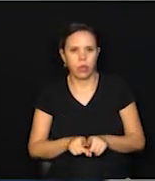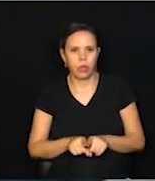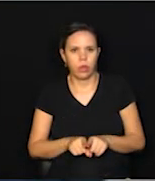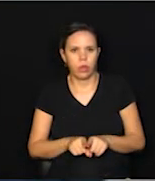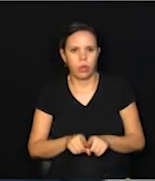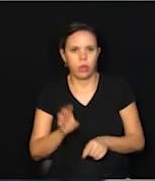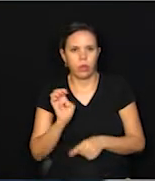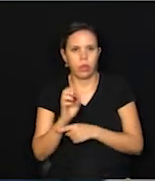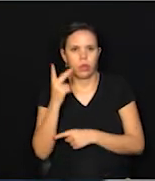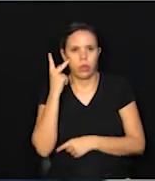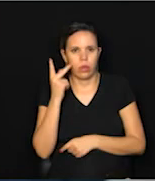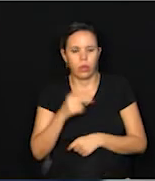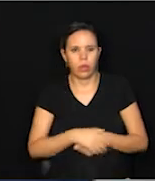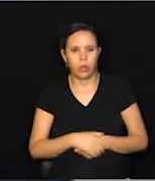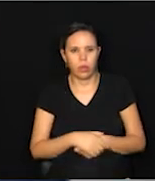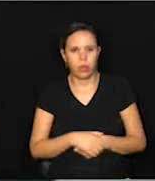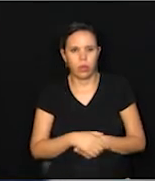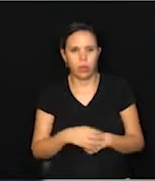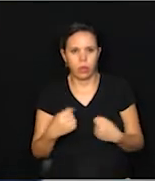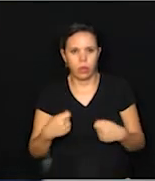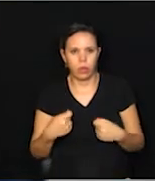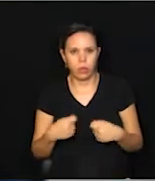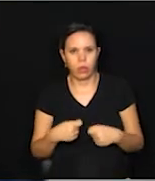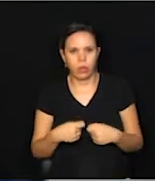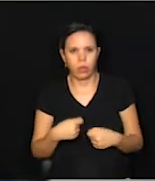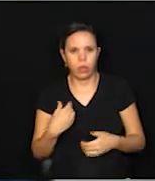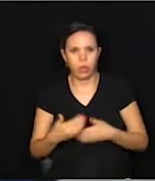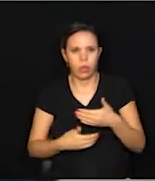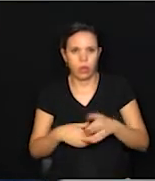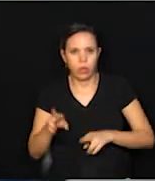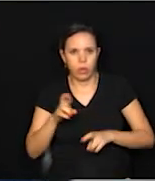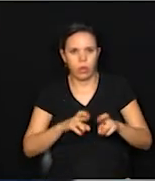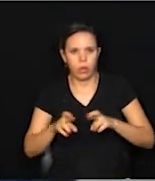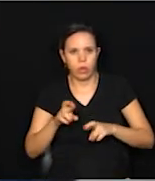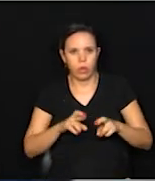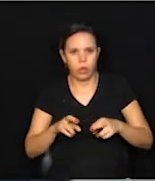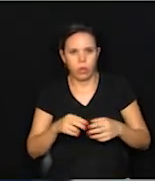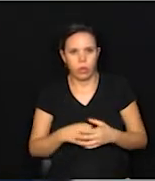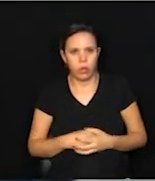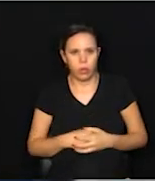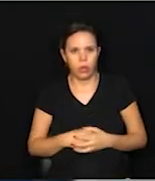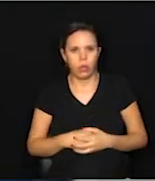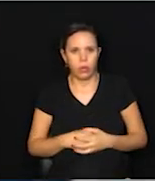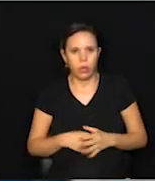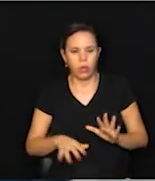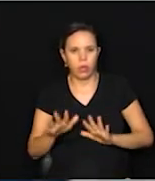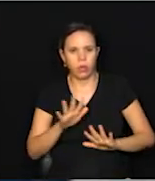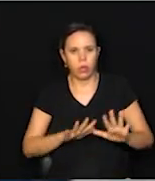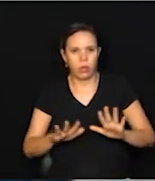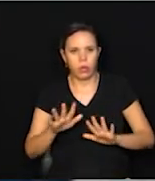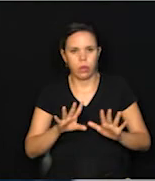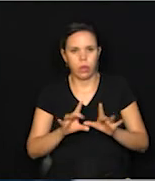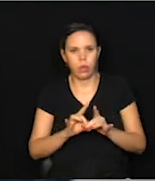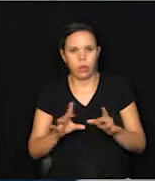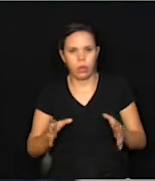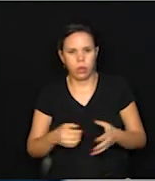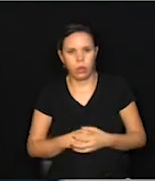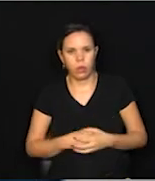Estado de São Paulo. Então, a gente precisa ir par e passo, ir monitorando e tomando extremo cuidado com a